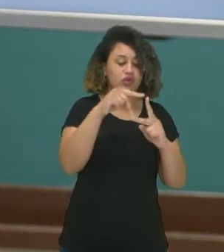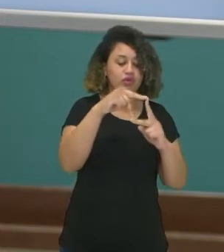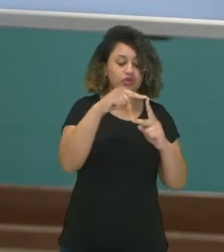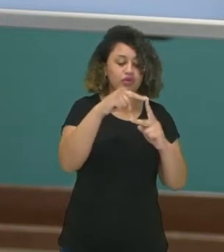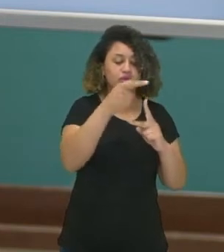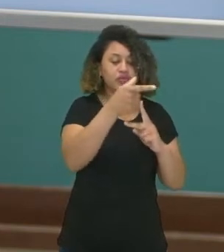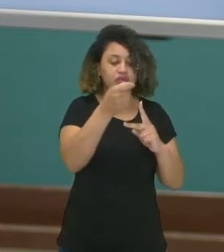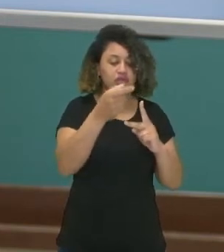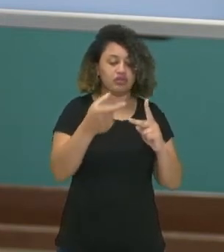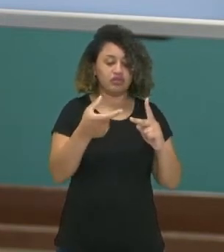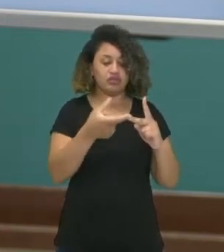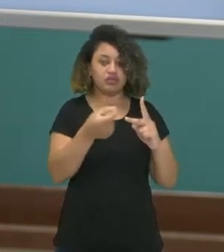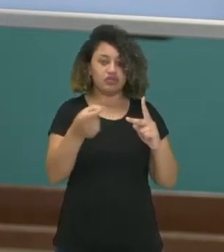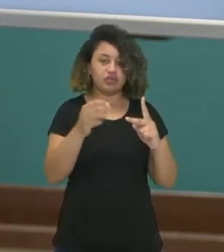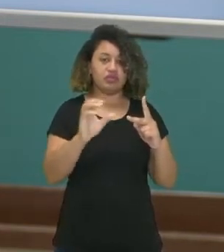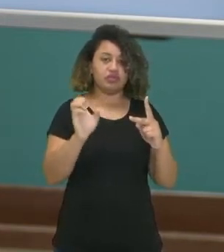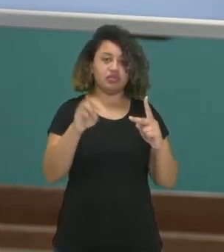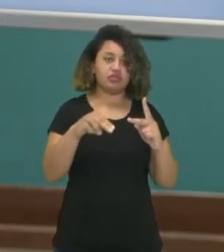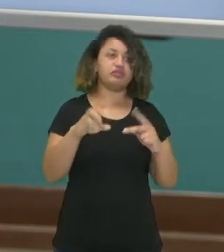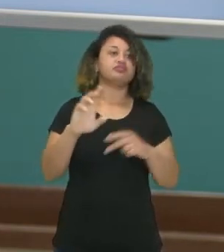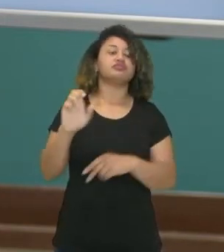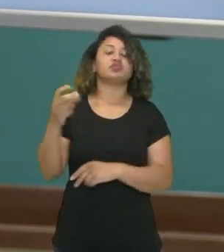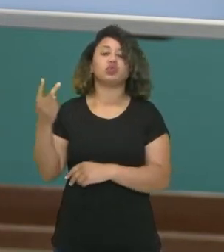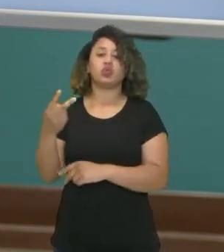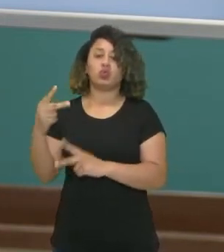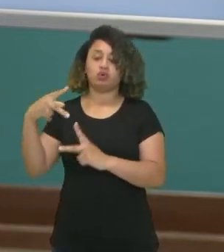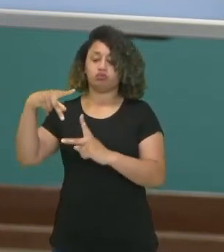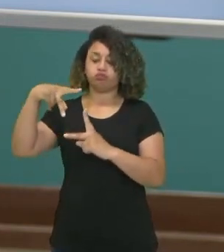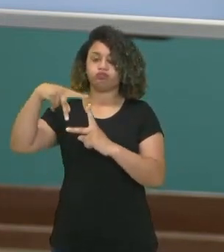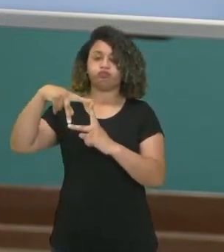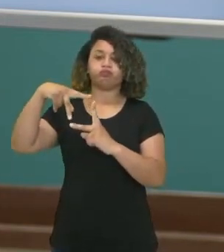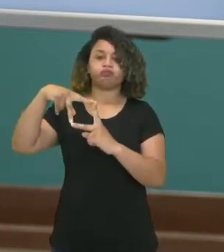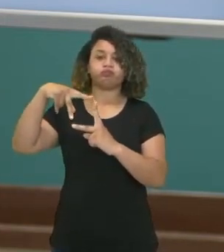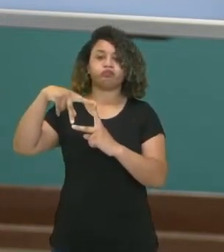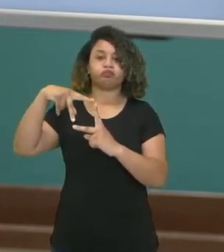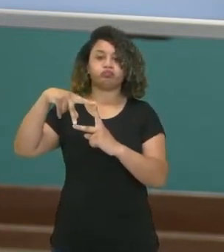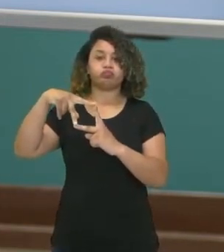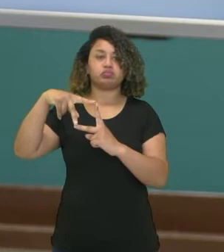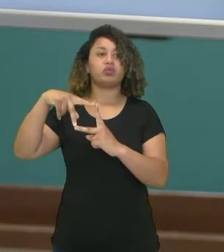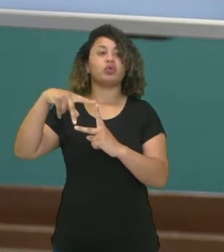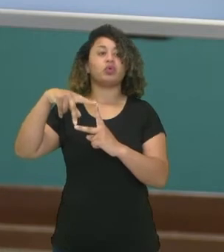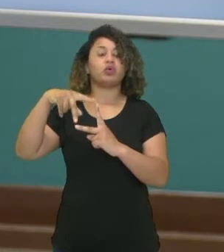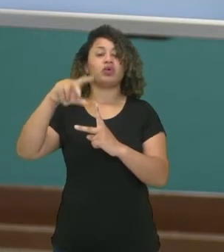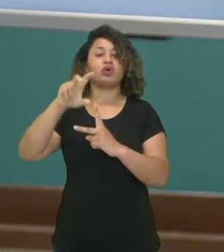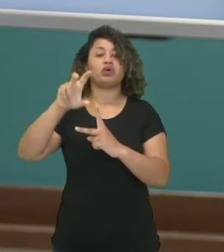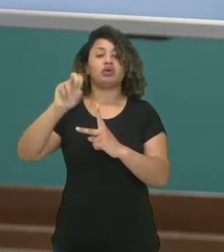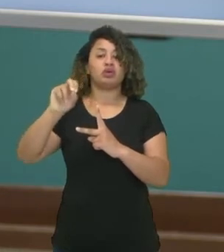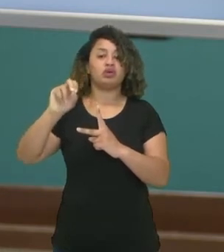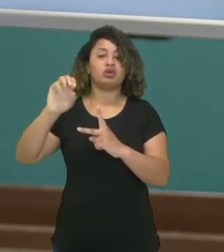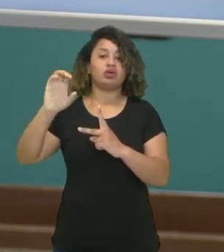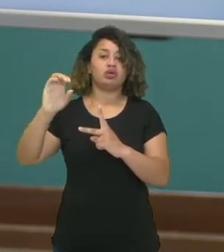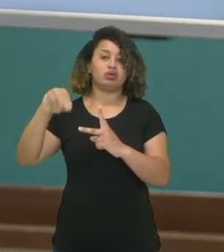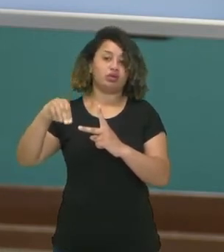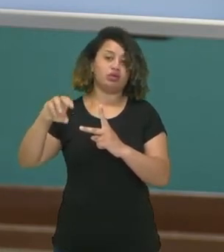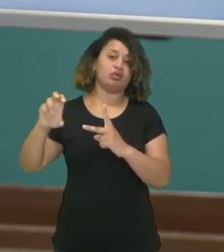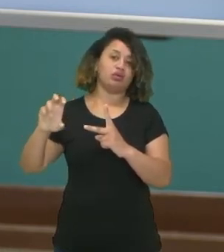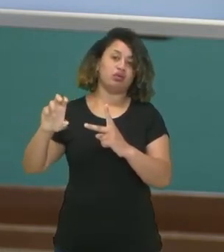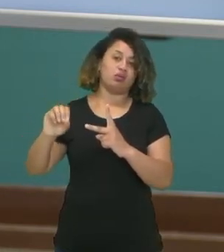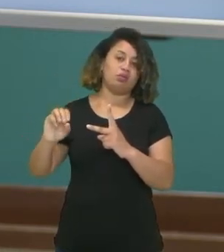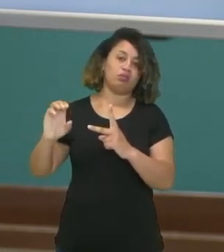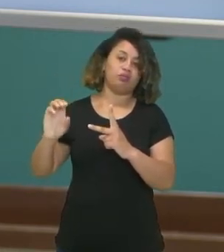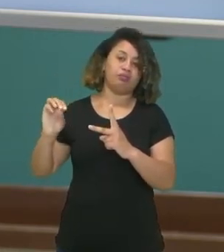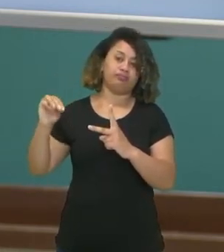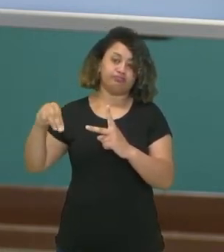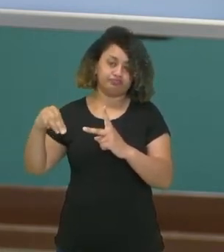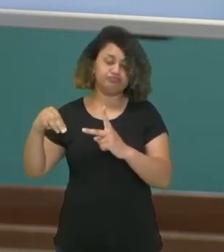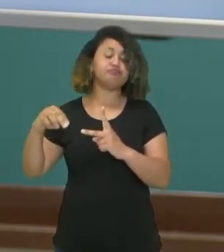centímetros por 20 centímetros. A figura 2 é um quadrado com lado 50